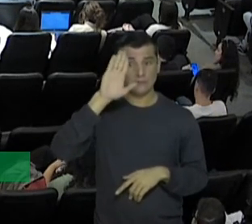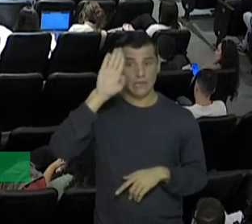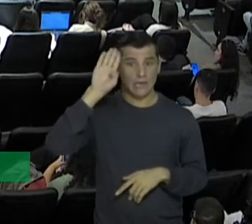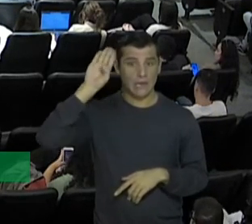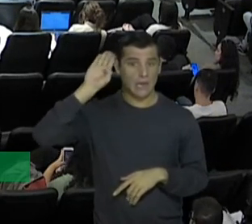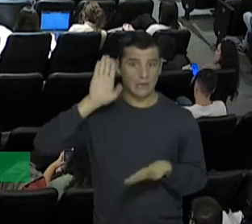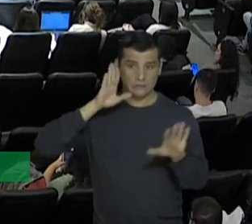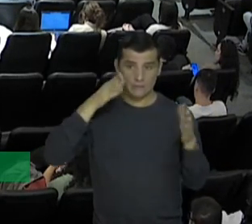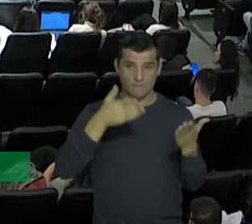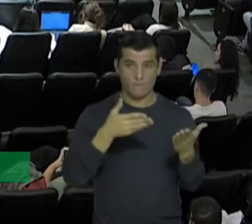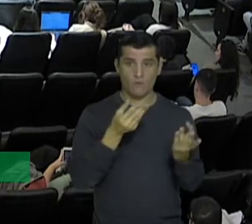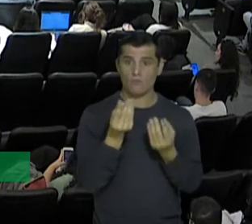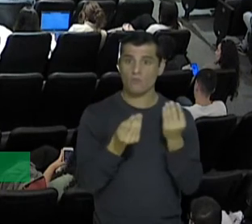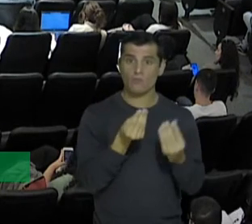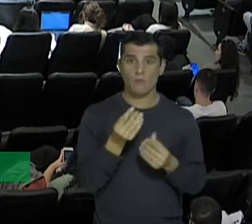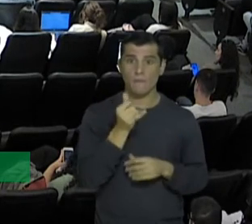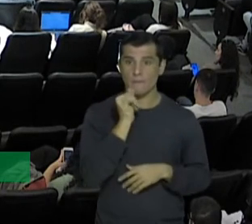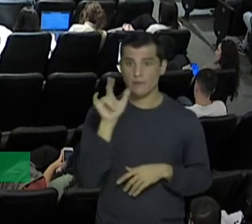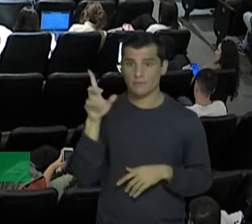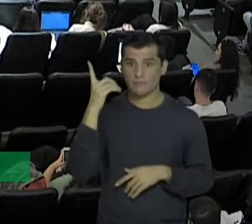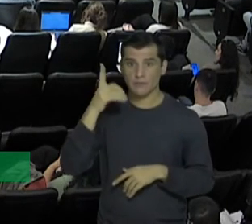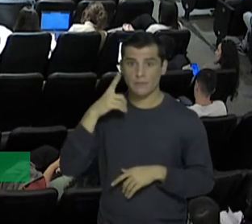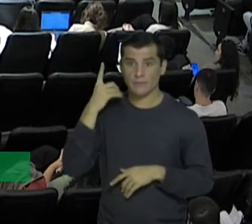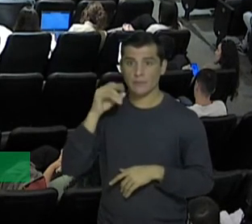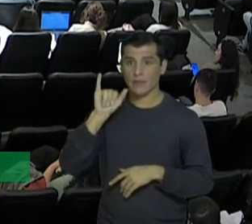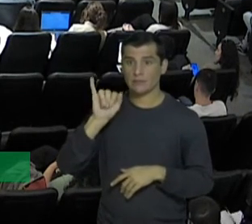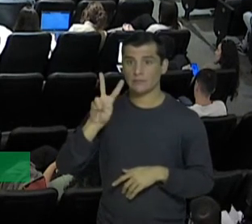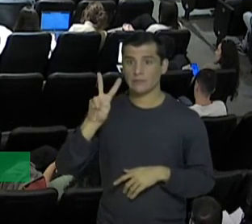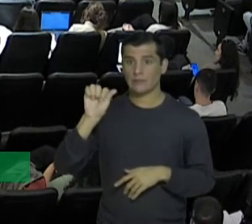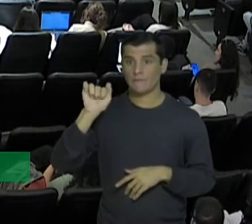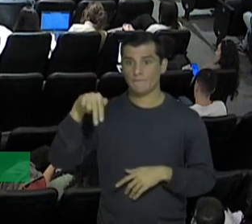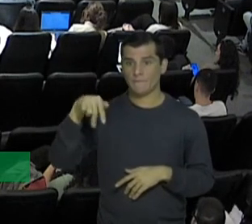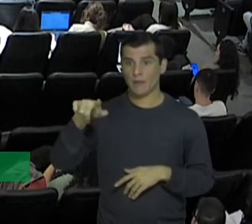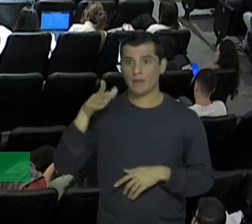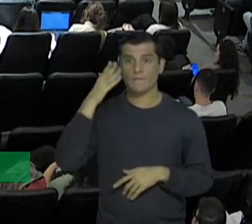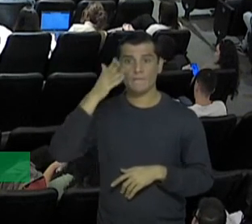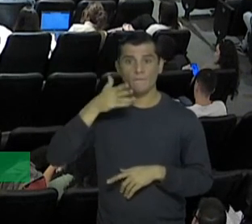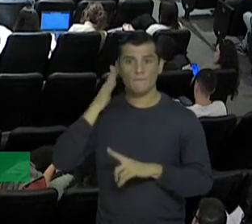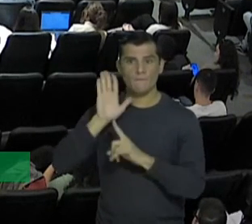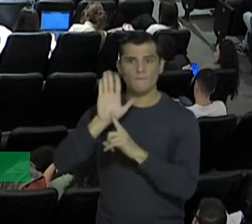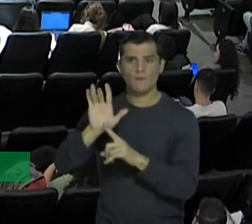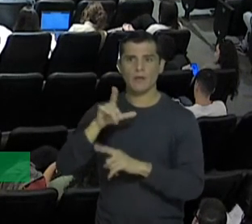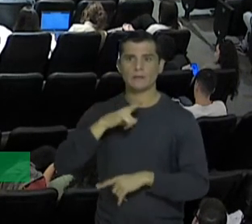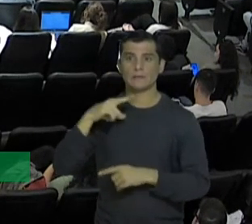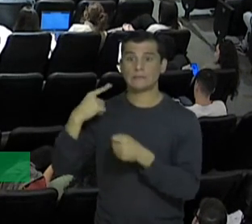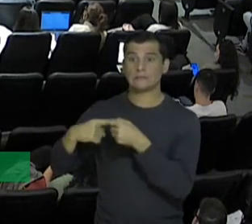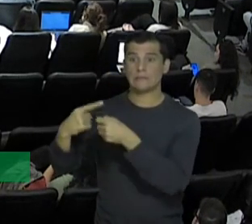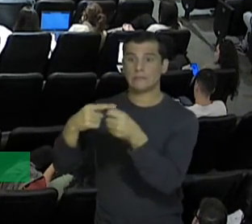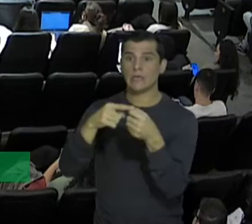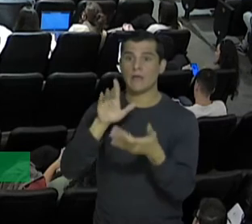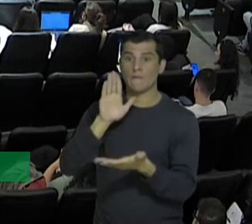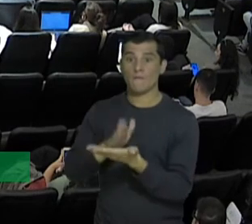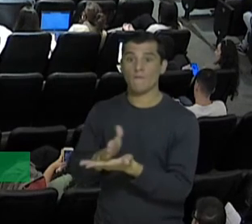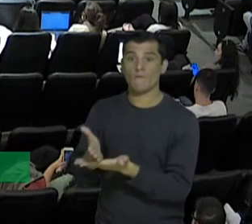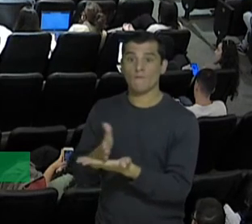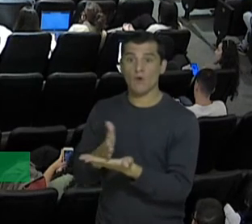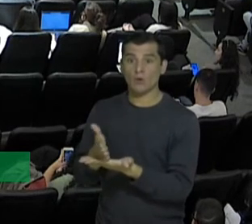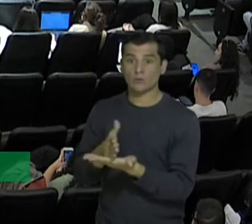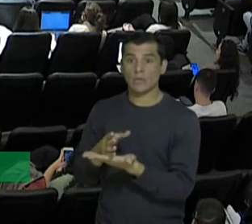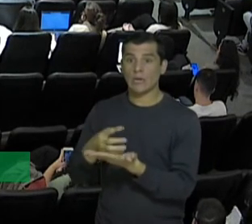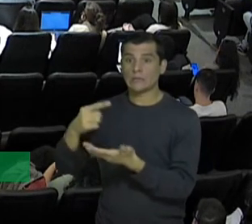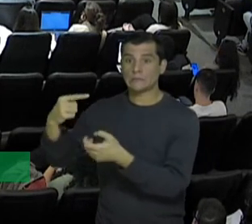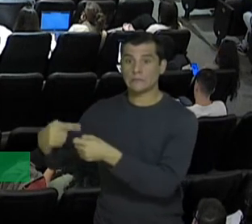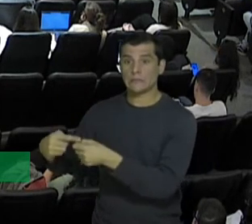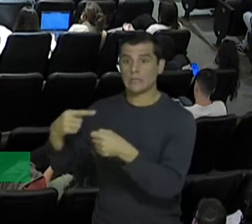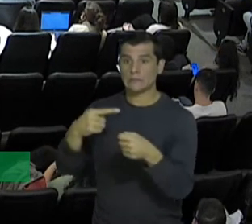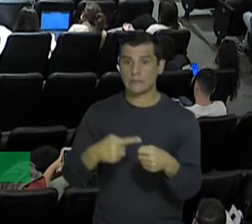coisa e que o deputado IV se referiu na sua fala a cidades fronteiriças e é importante dizer